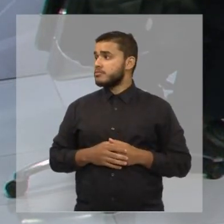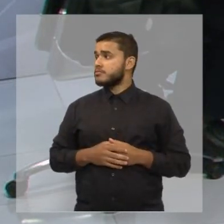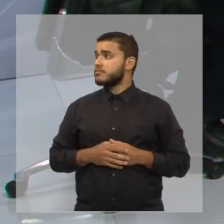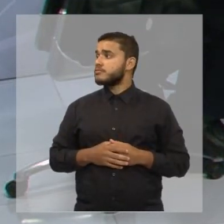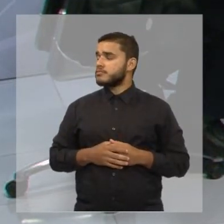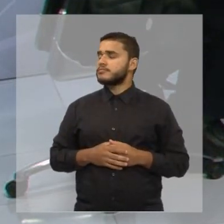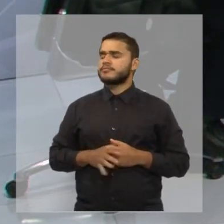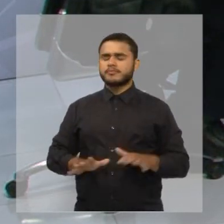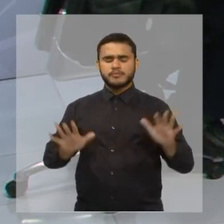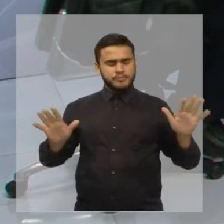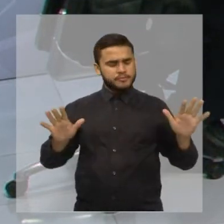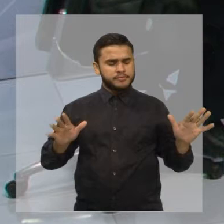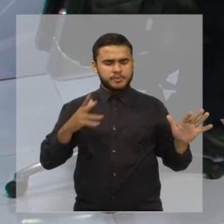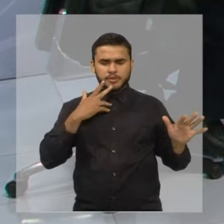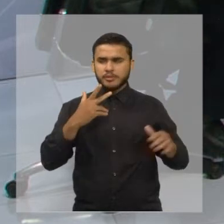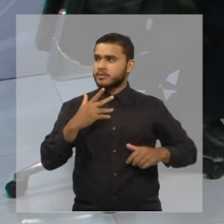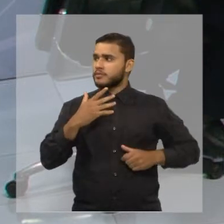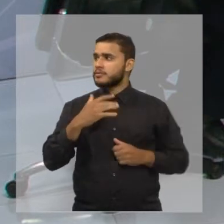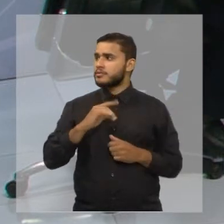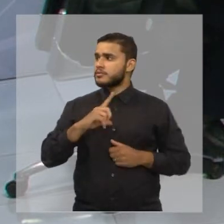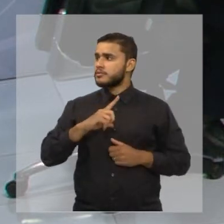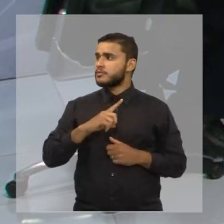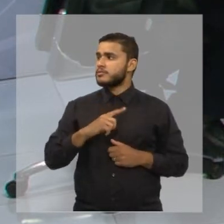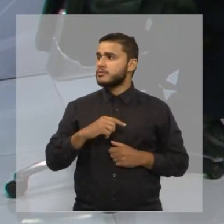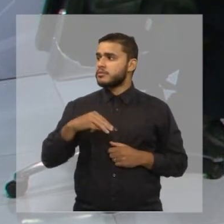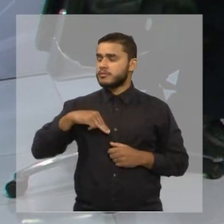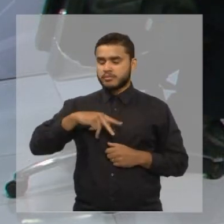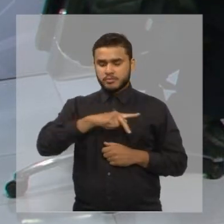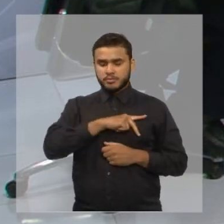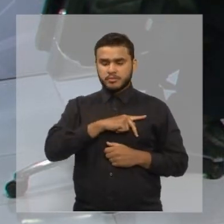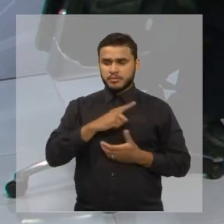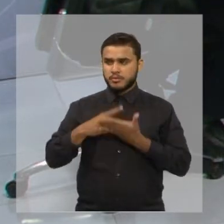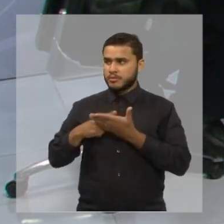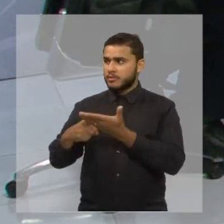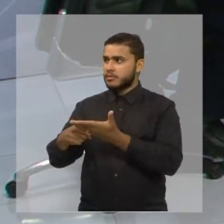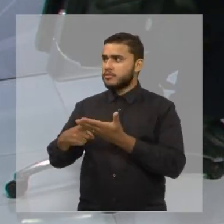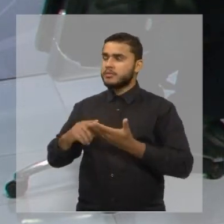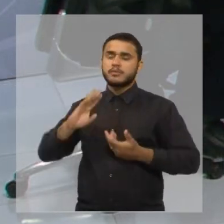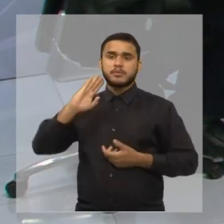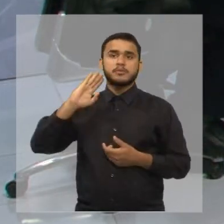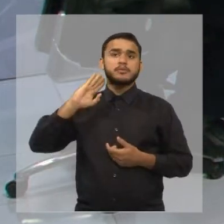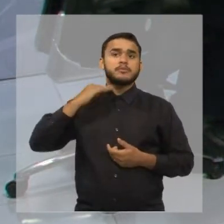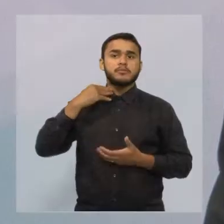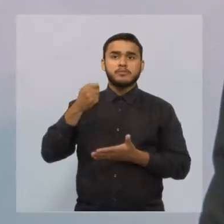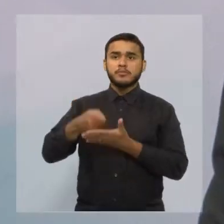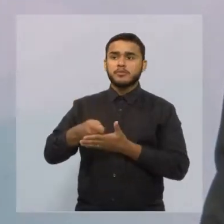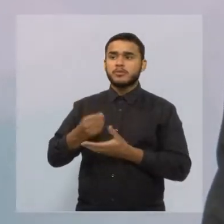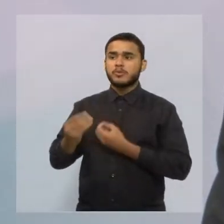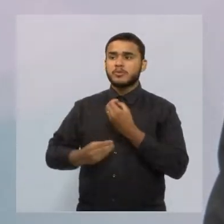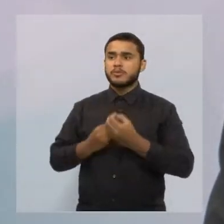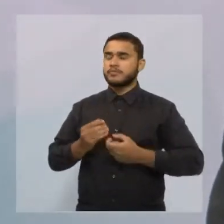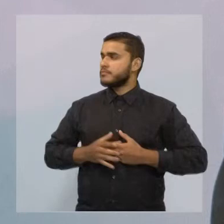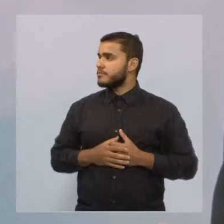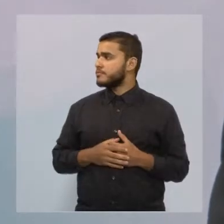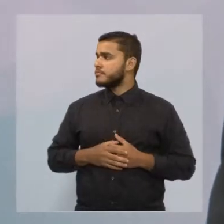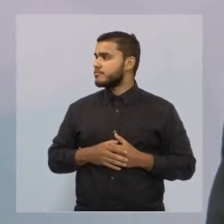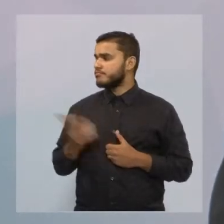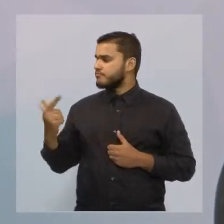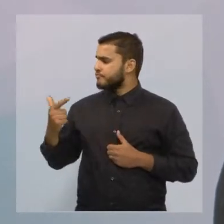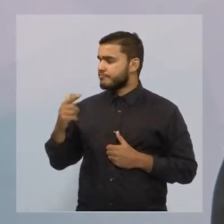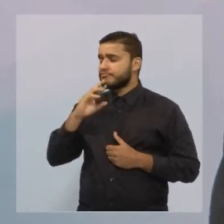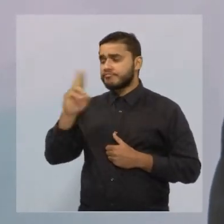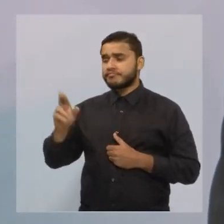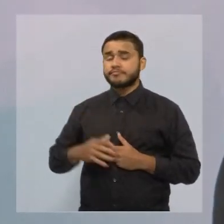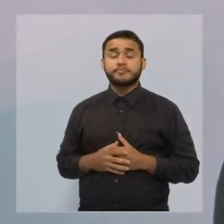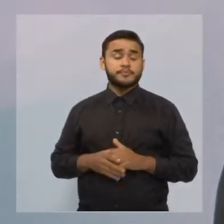É lamentável. Do Ministério Público com o juiz. Não existe. Não existe. É lamentável o que a pobreza